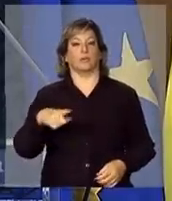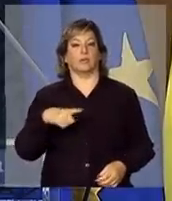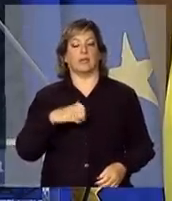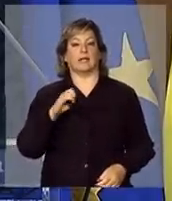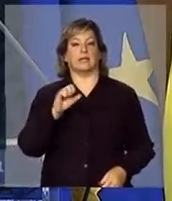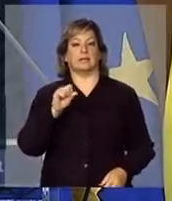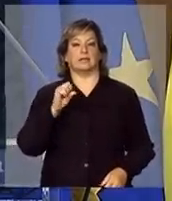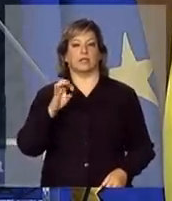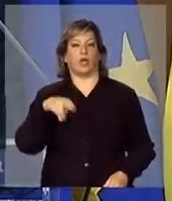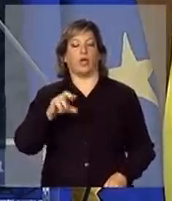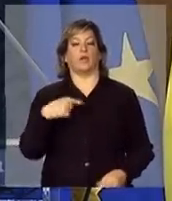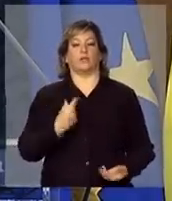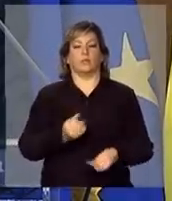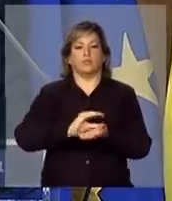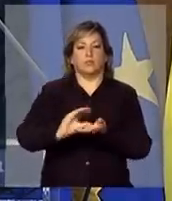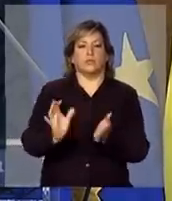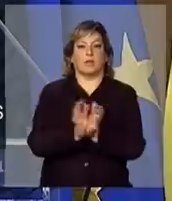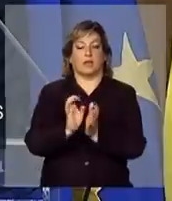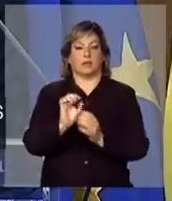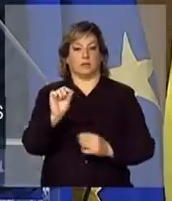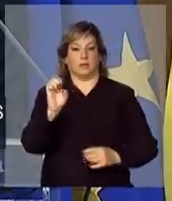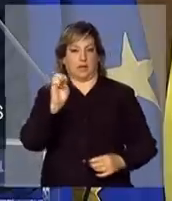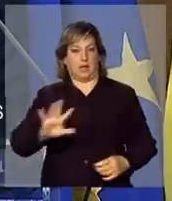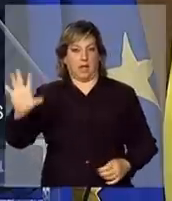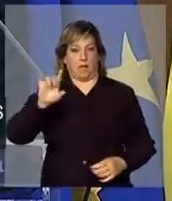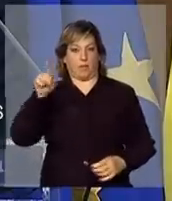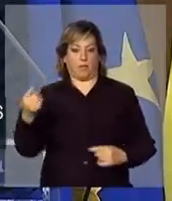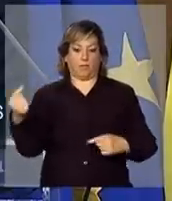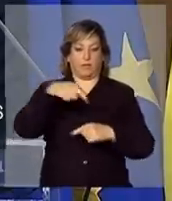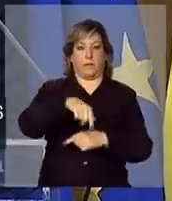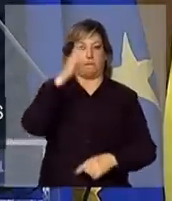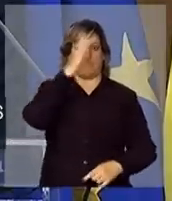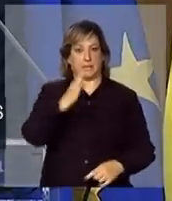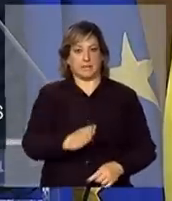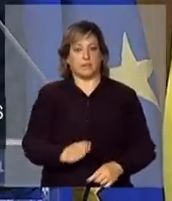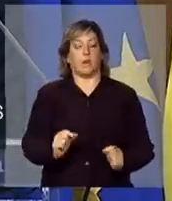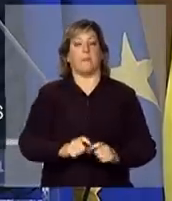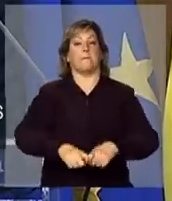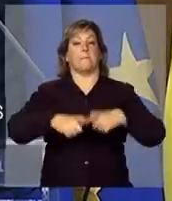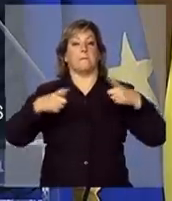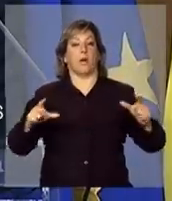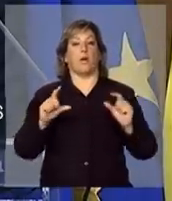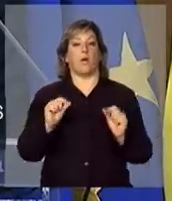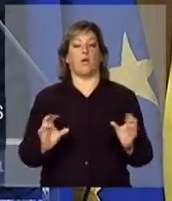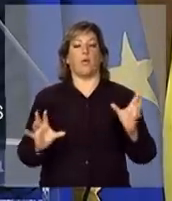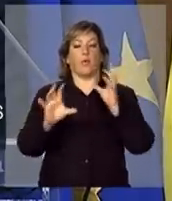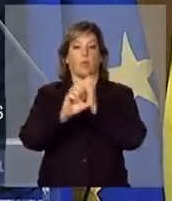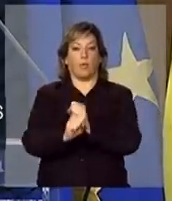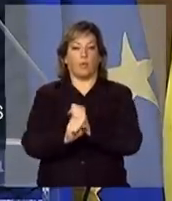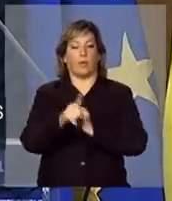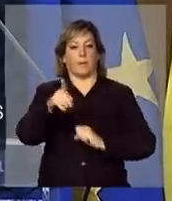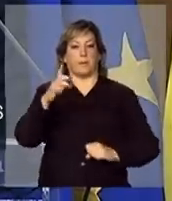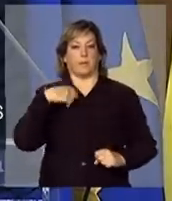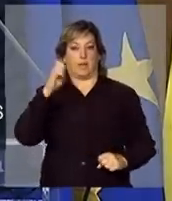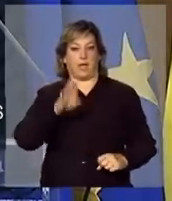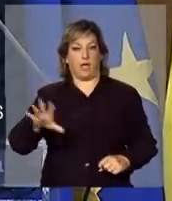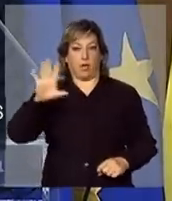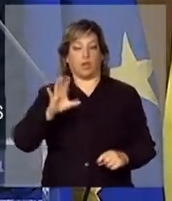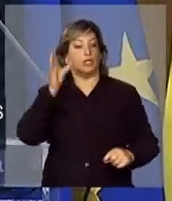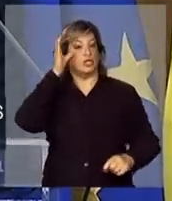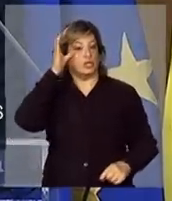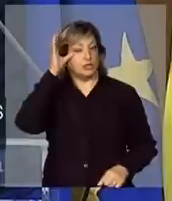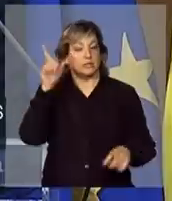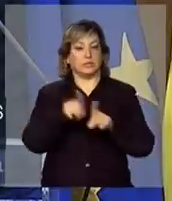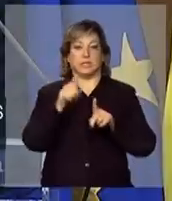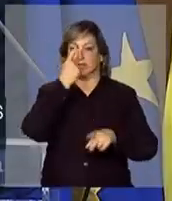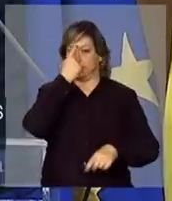investimentos europeus no Brasil hoje é maior do que a soma dos investimentos da Europa na China e na Índia. E o Brasil tornou-se